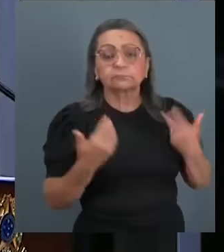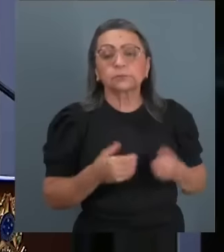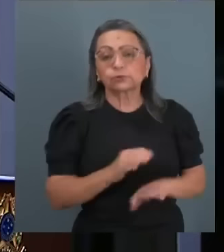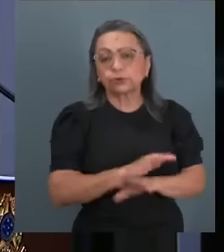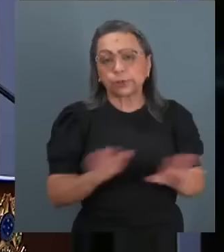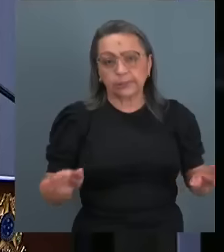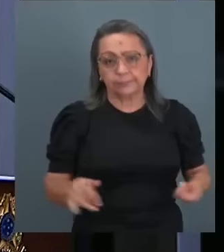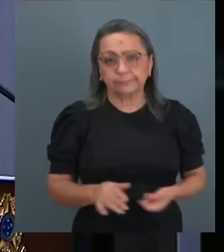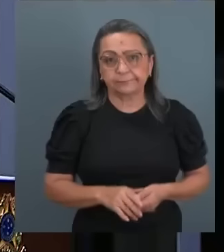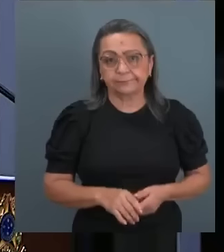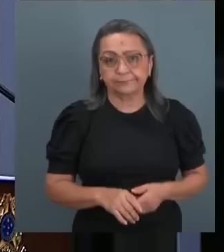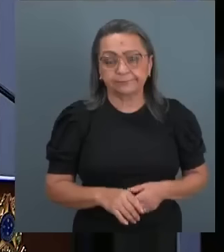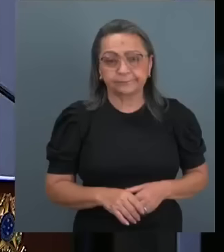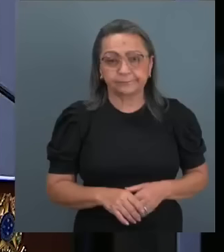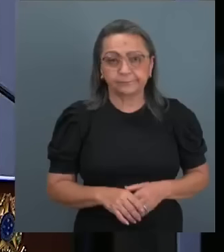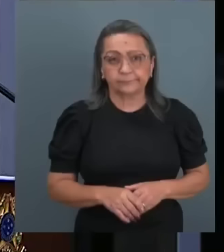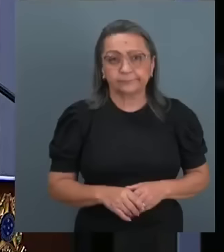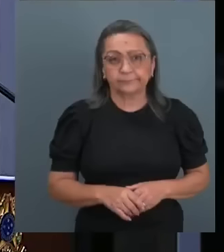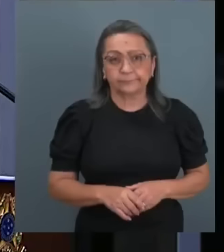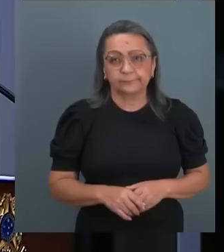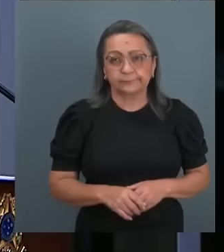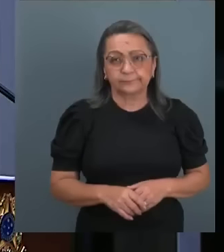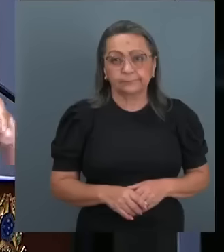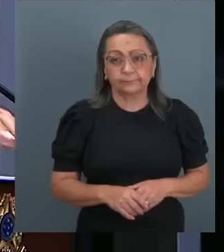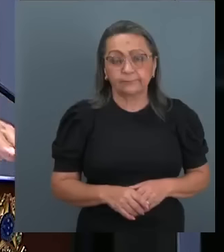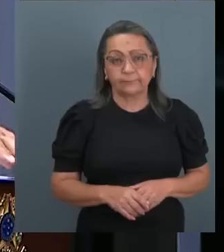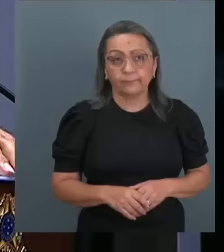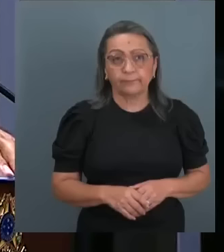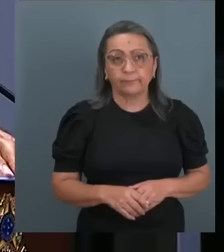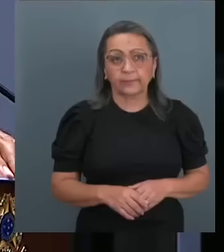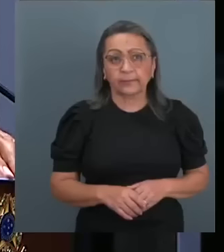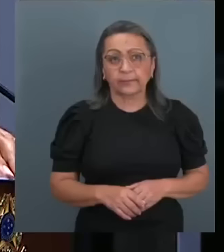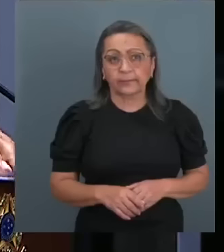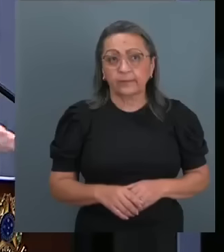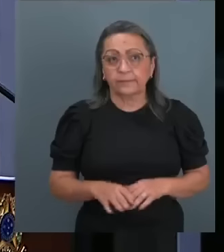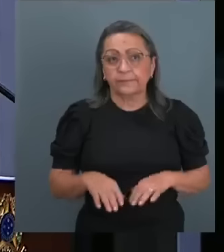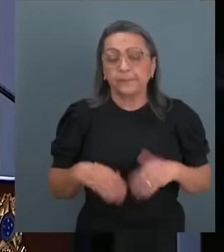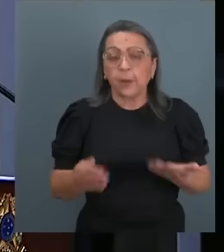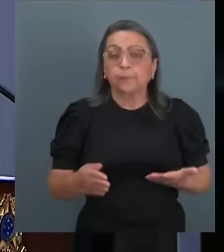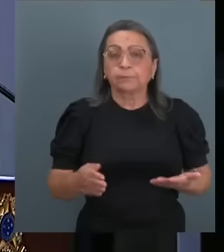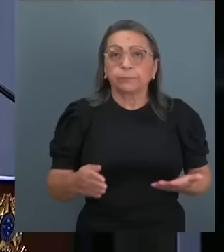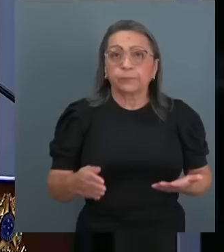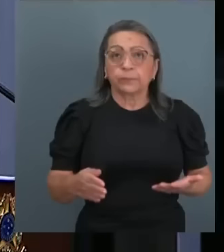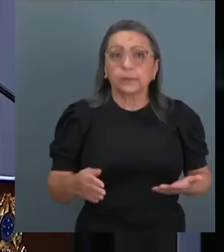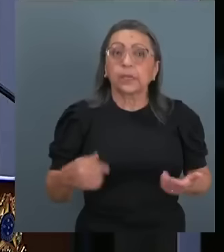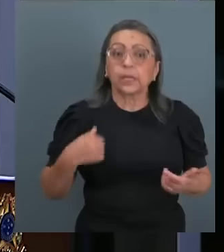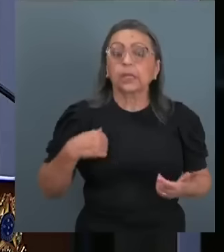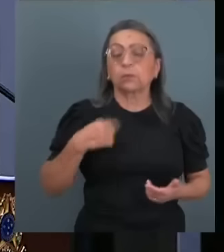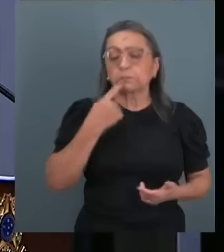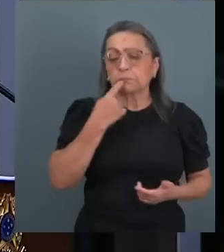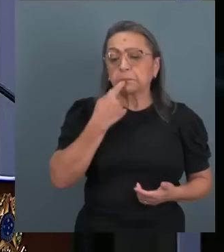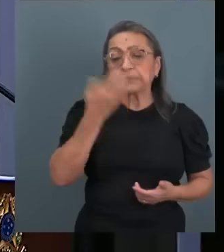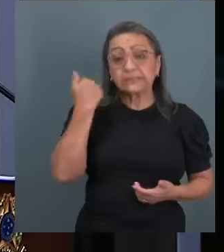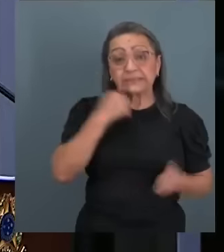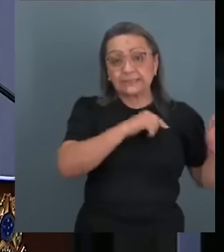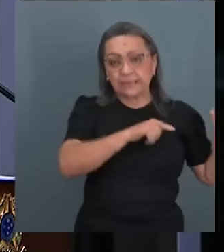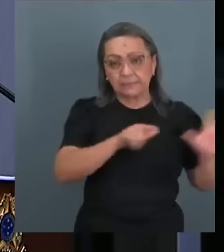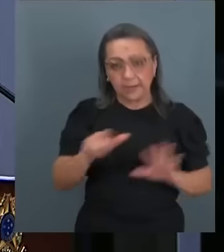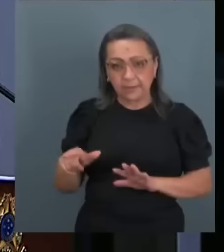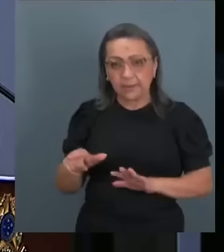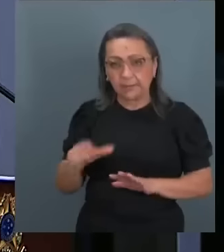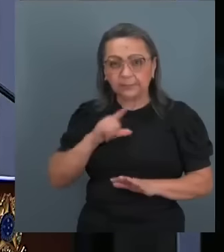Mas, presidente Damares, eu tive a oportunidade, uma semana exatamente depois que a